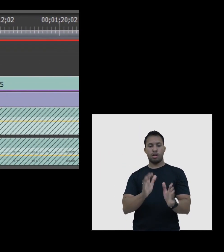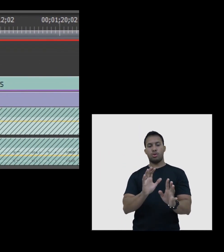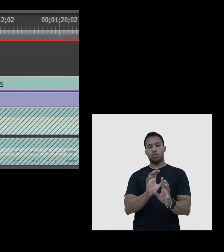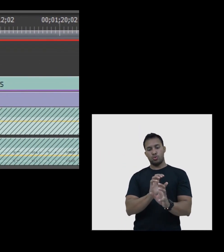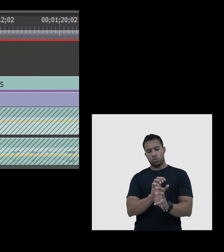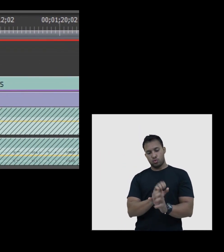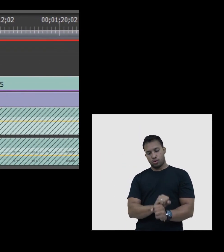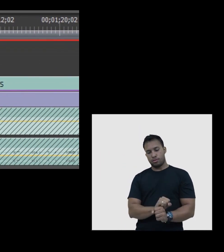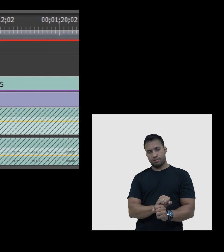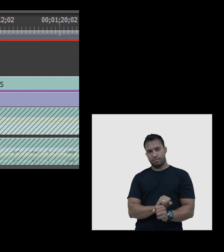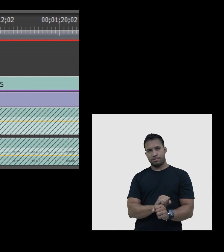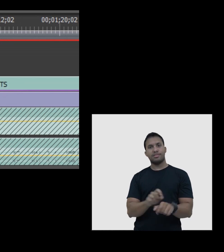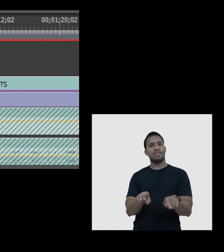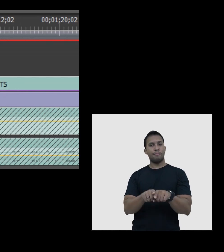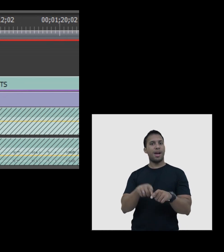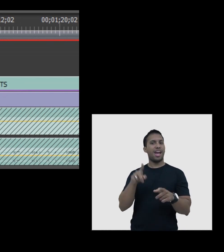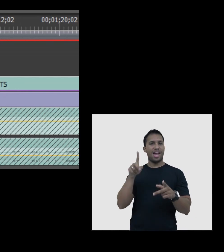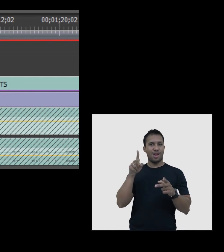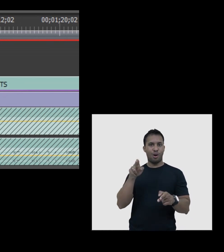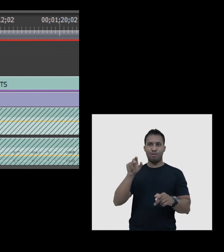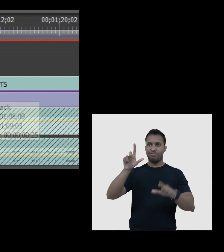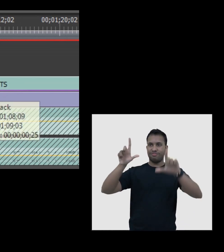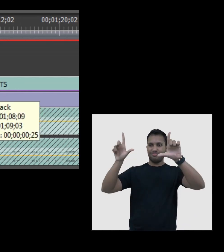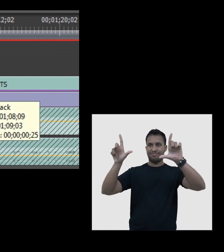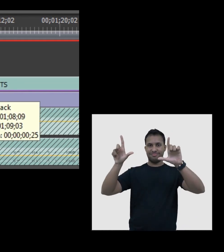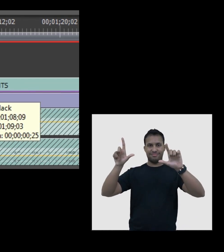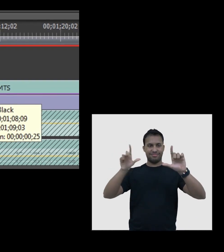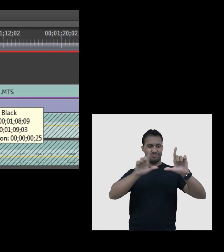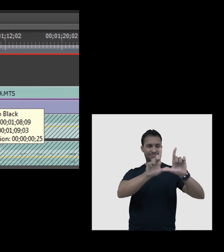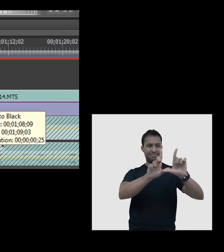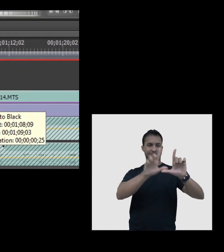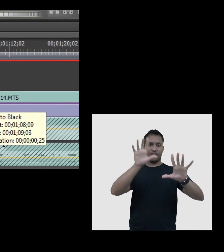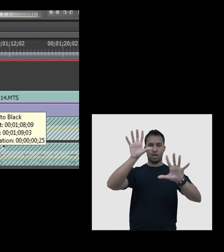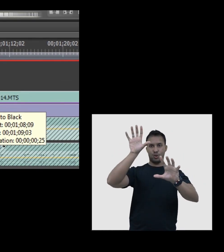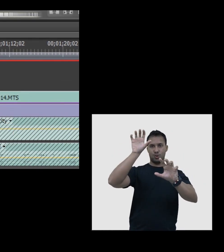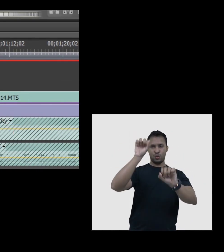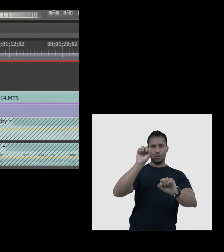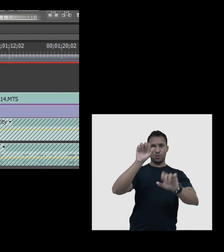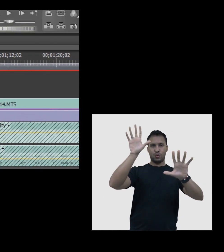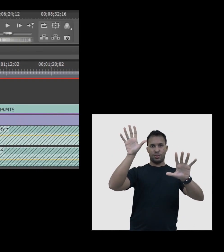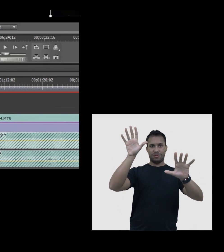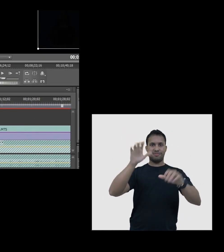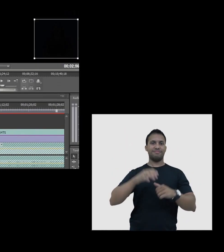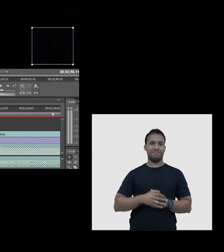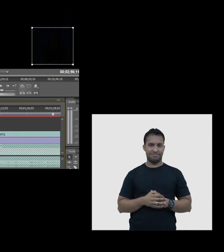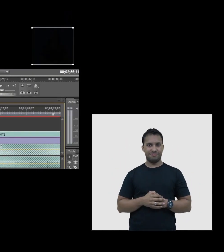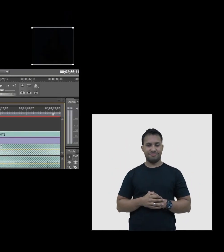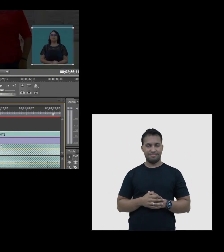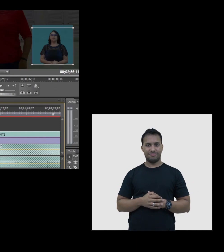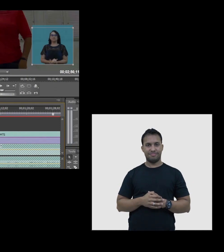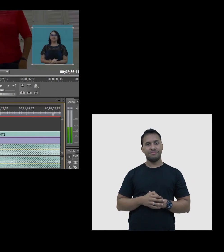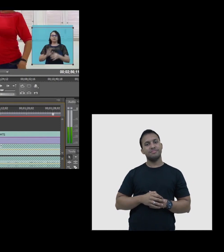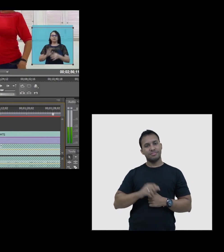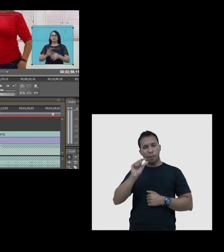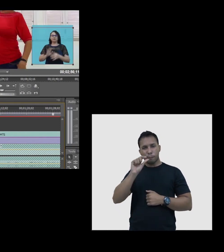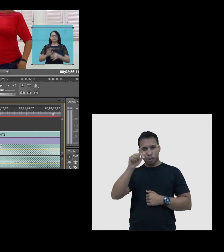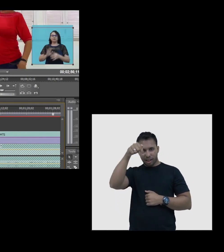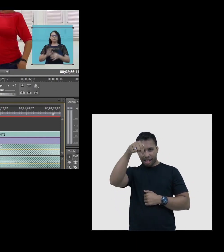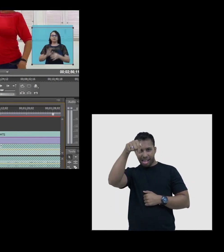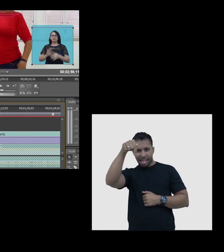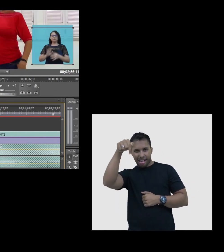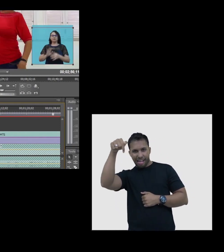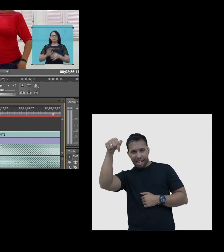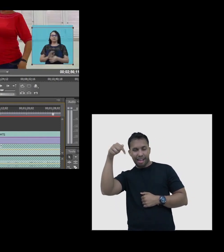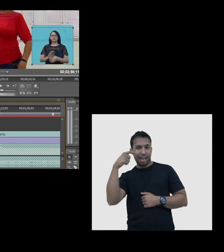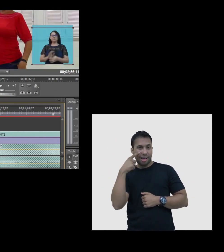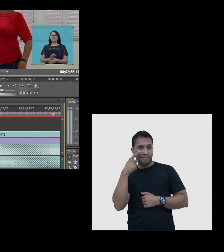Agora o intérprete também ficou ó, escurecido nesse ponto. Então quando eu vou puxar aqui a agulha um pouco para trás. Então a gente vê